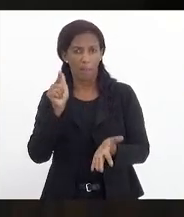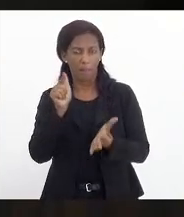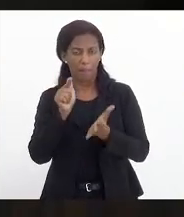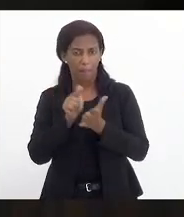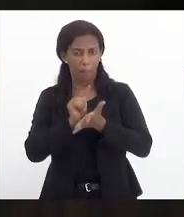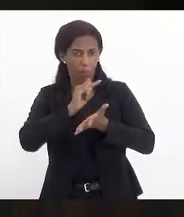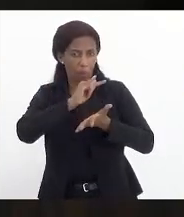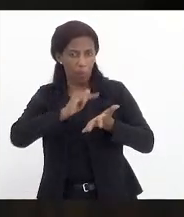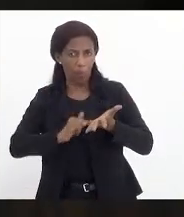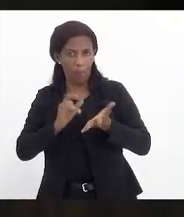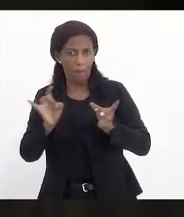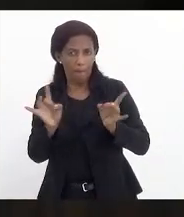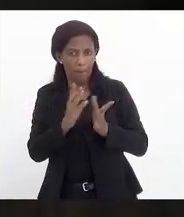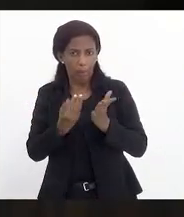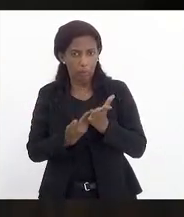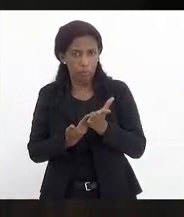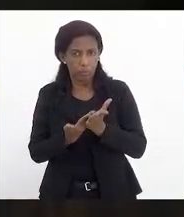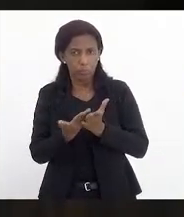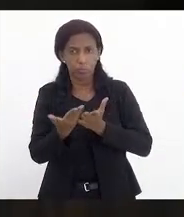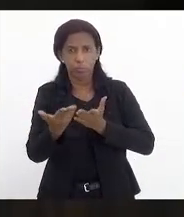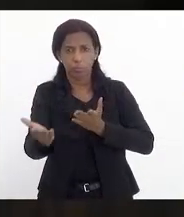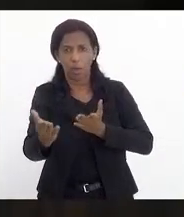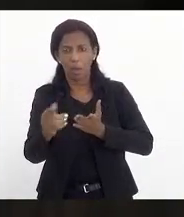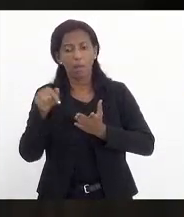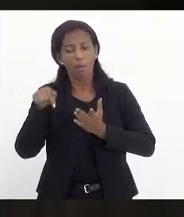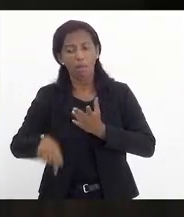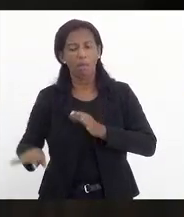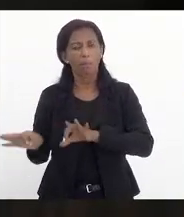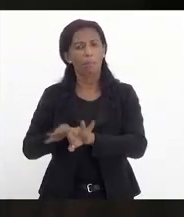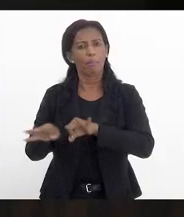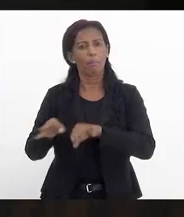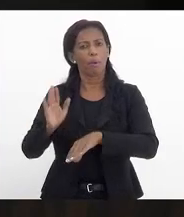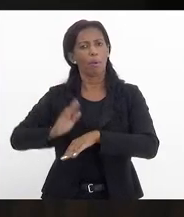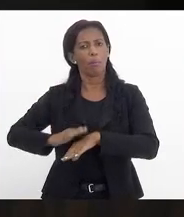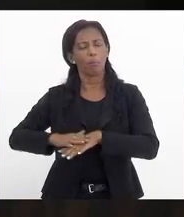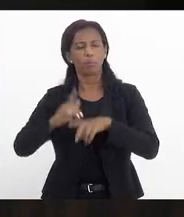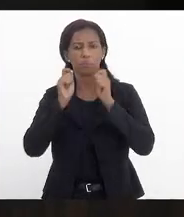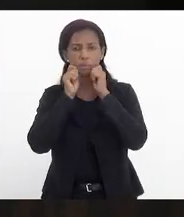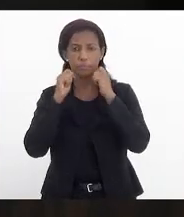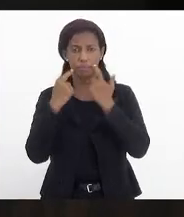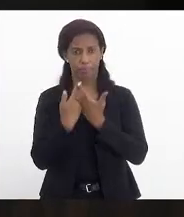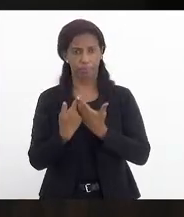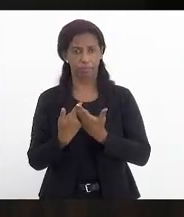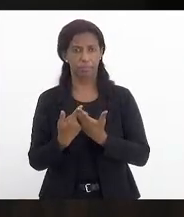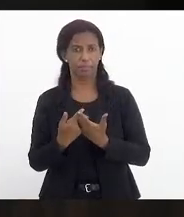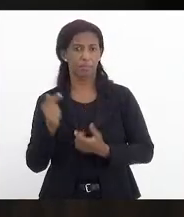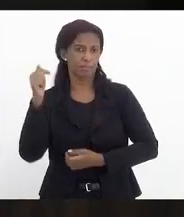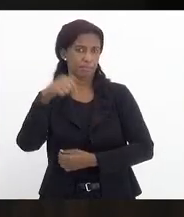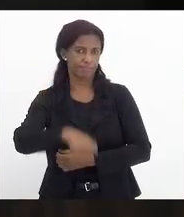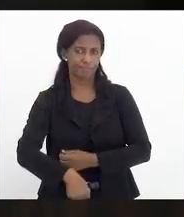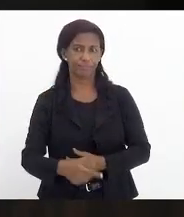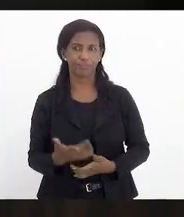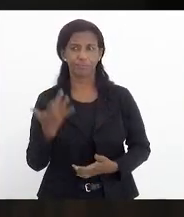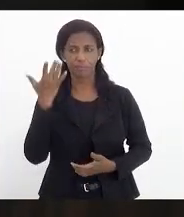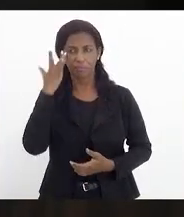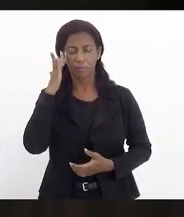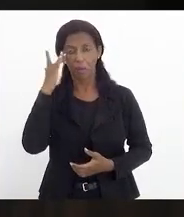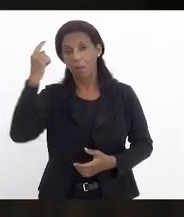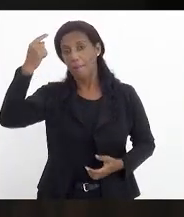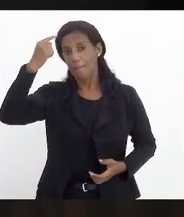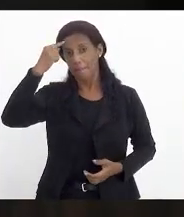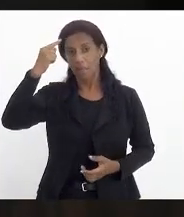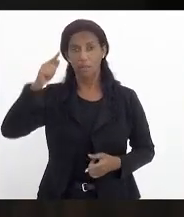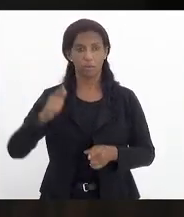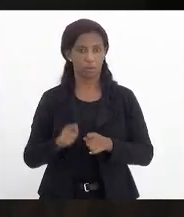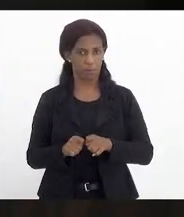fruto aqui da convergência do plenário. Mas eu acho que aqui, e eu acho que penso assim, eu acho